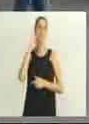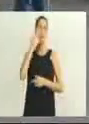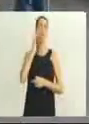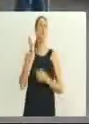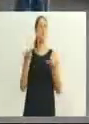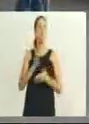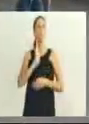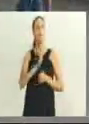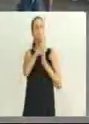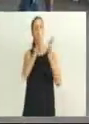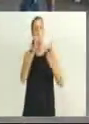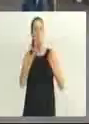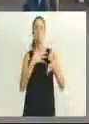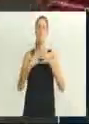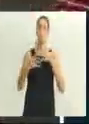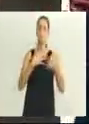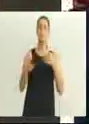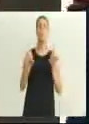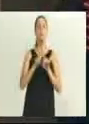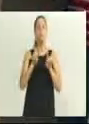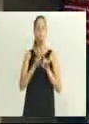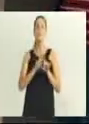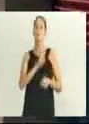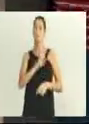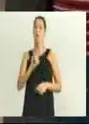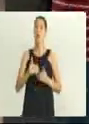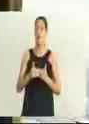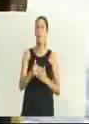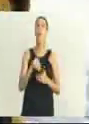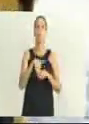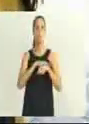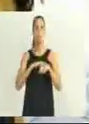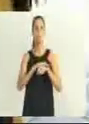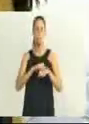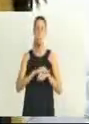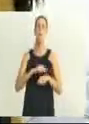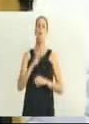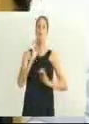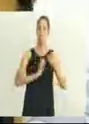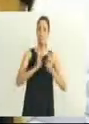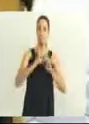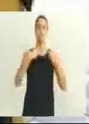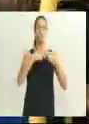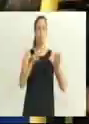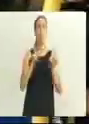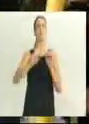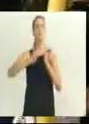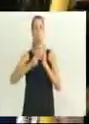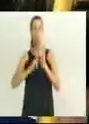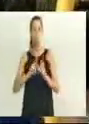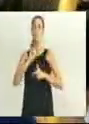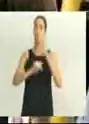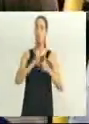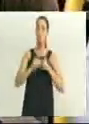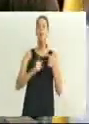de pré-embarque, nós vamos conversar com a Piracicabana, nós vamos conversar com o sindicato, nós vamos conversar com os trabalhadores, nós vamos